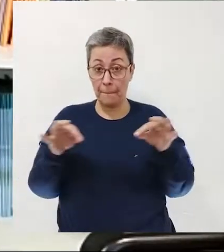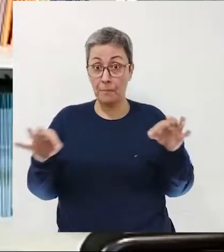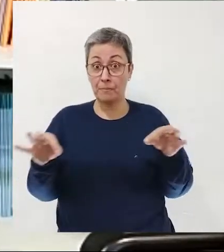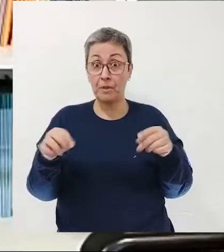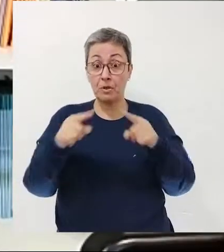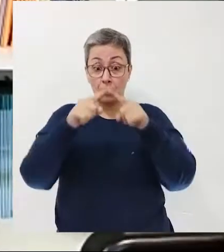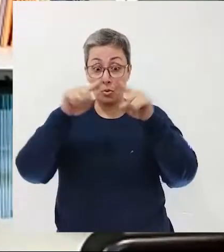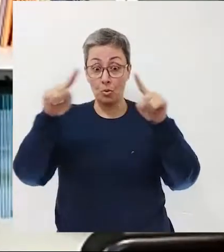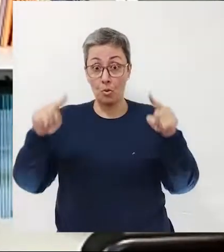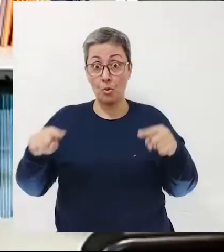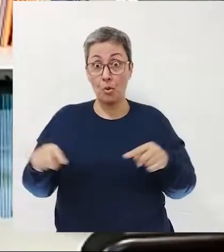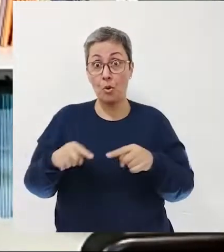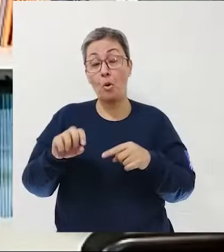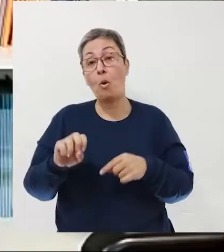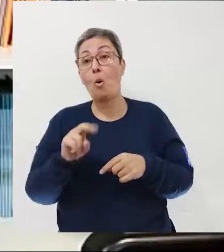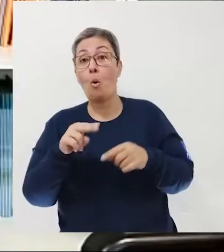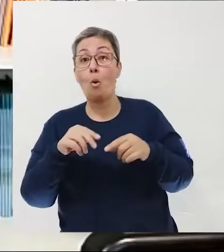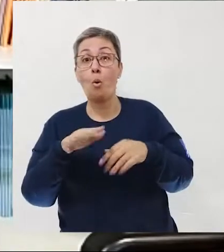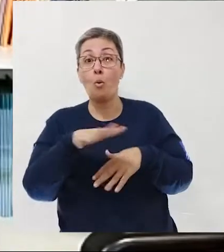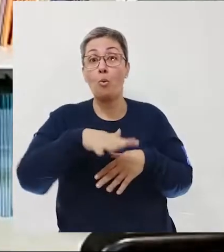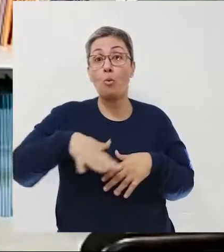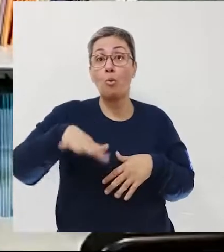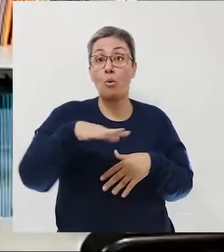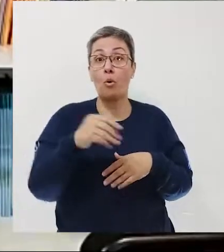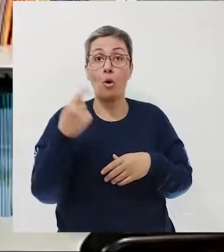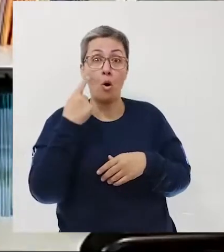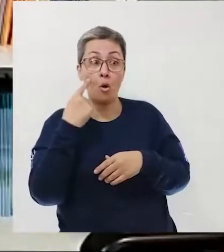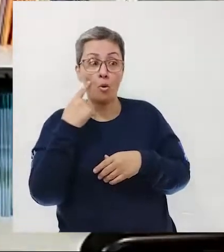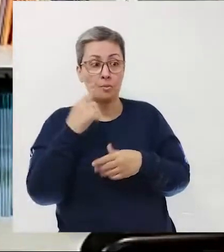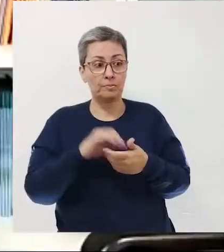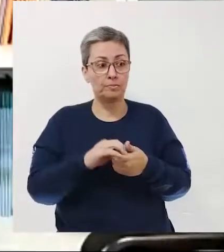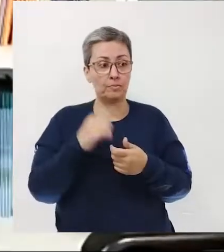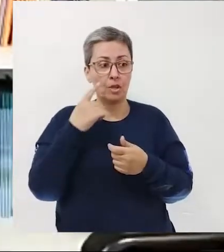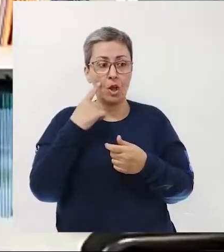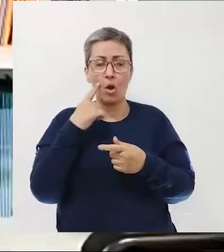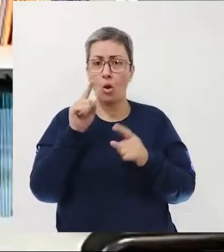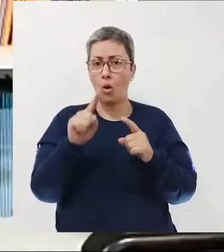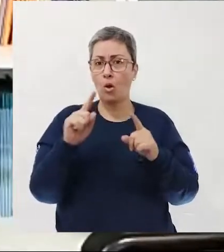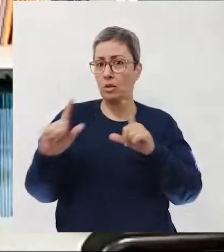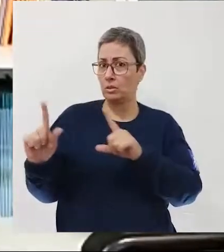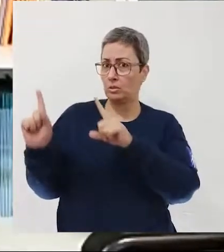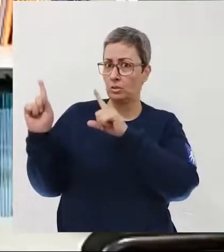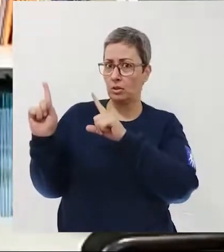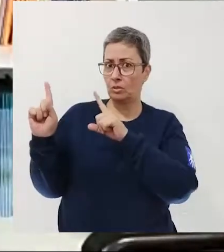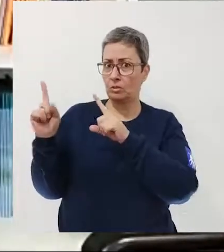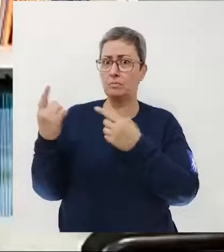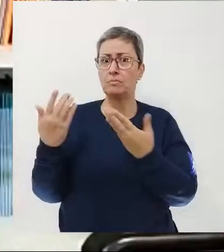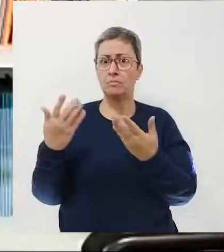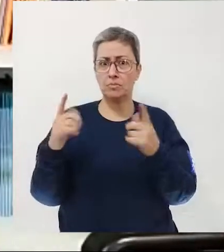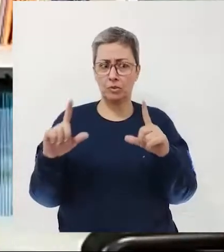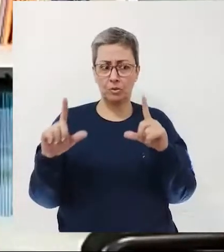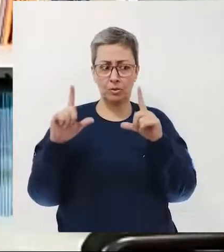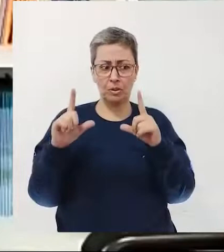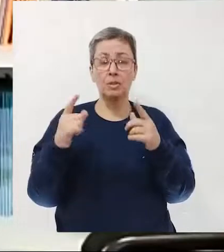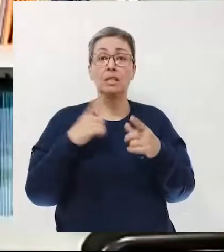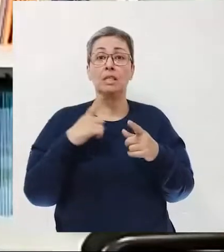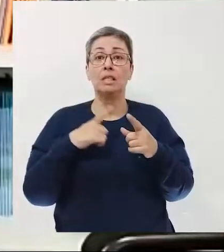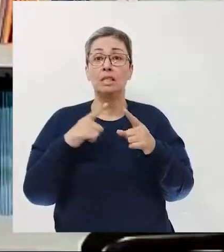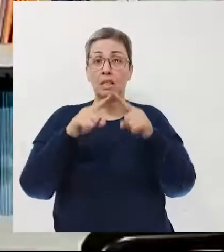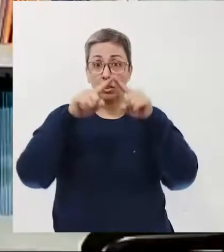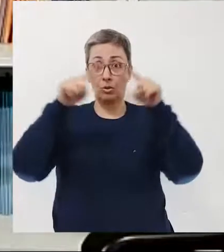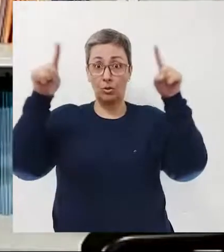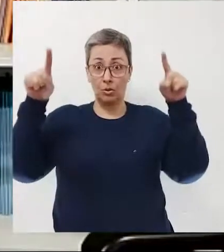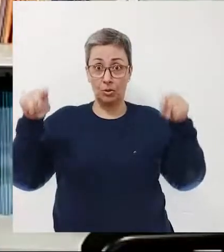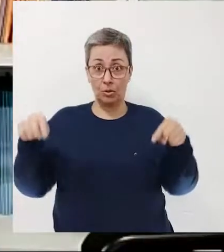figura ou de uma área. Olha só, estão vendo esse quadro aqui atrás de mim? Ele tem